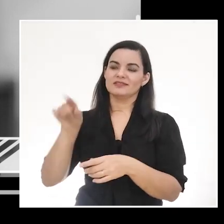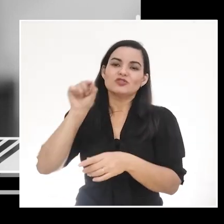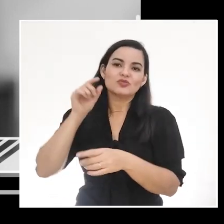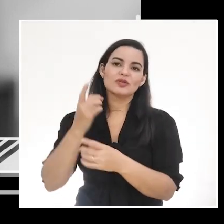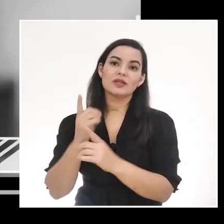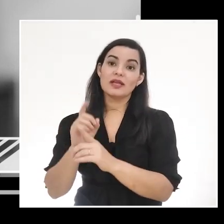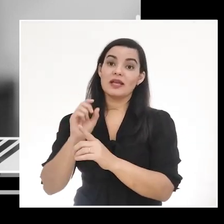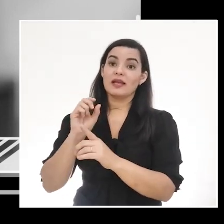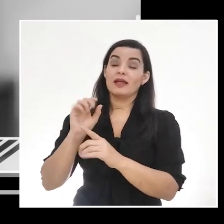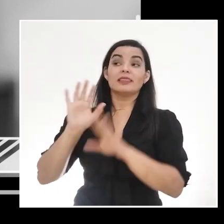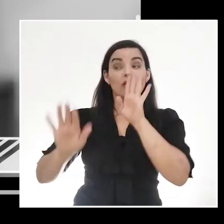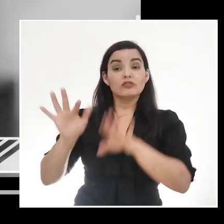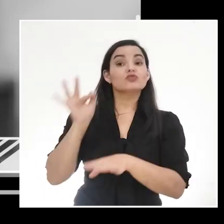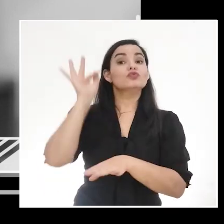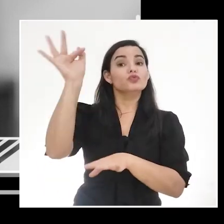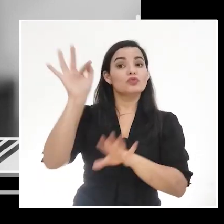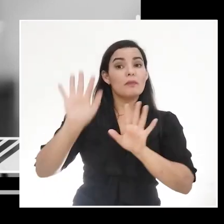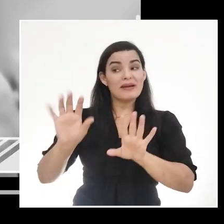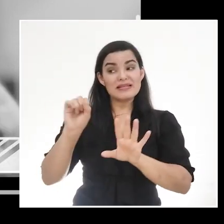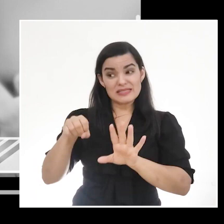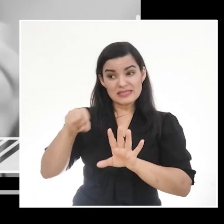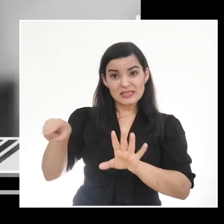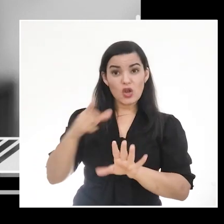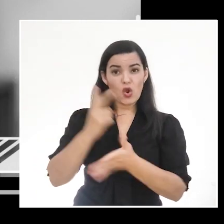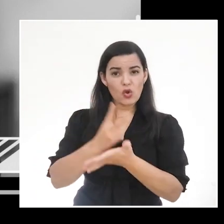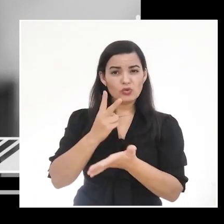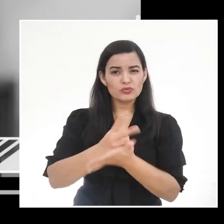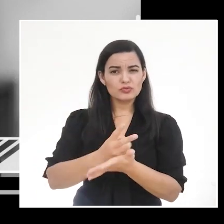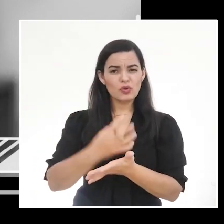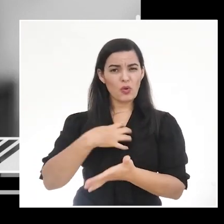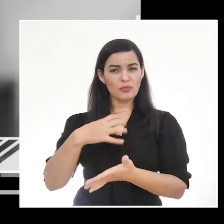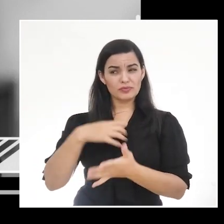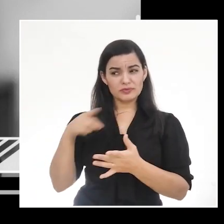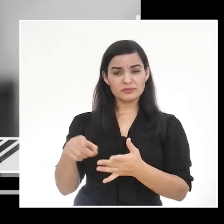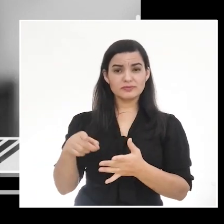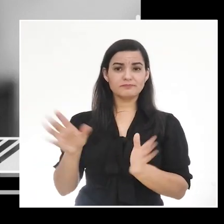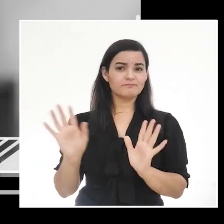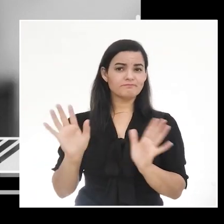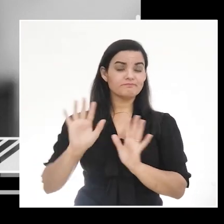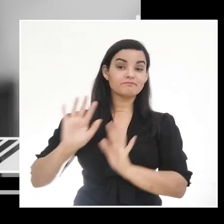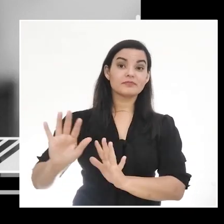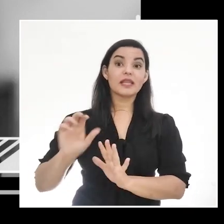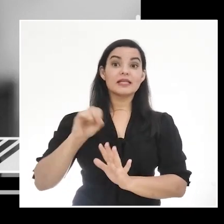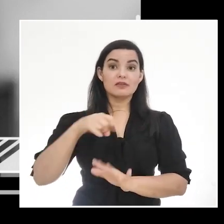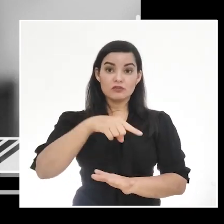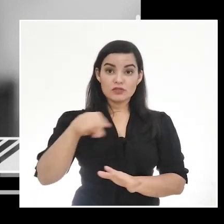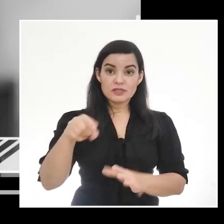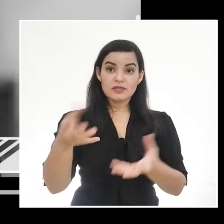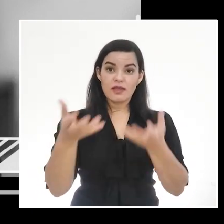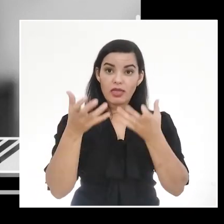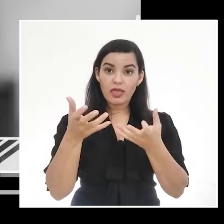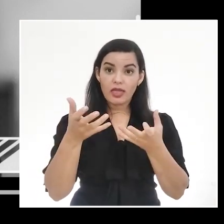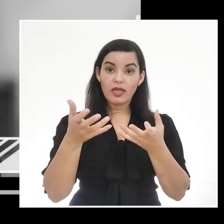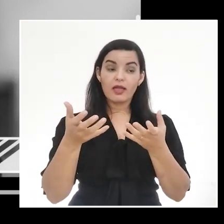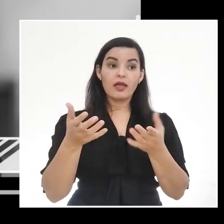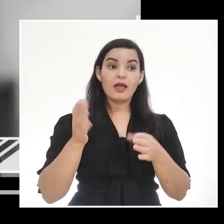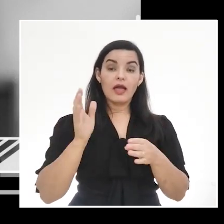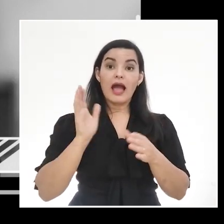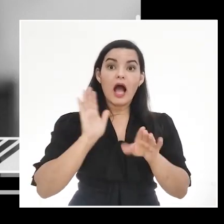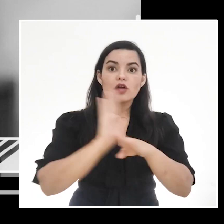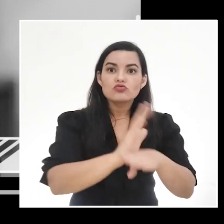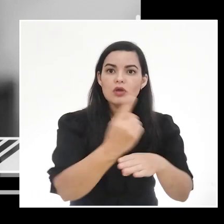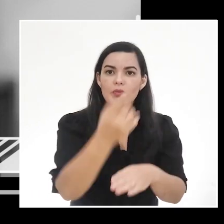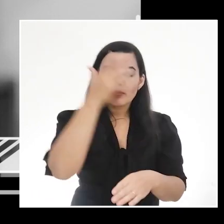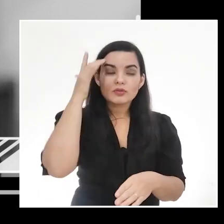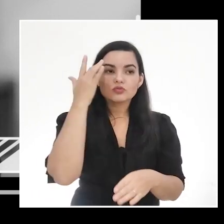elas não estão prontas para o discipulado. Quem sabe um dia, mas enquanto forem assim, não estão prontas. Se você quer